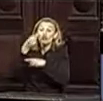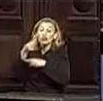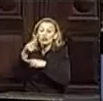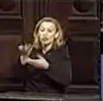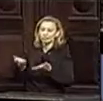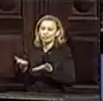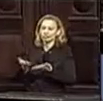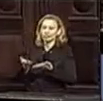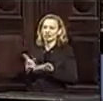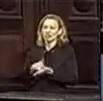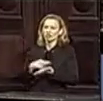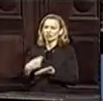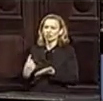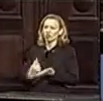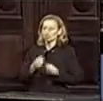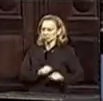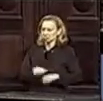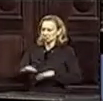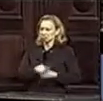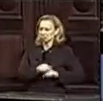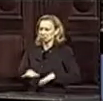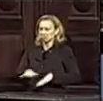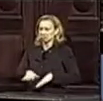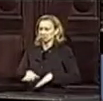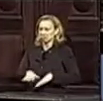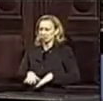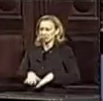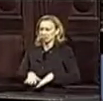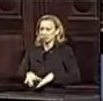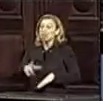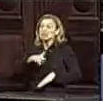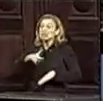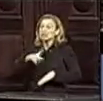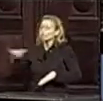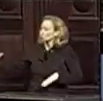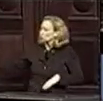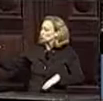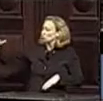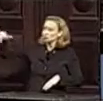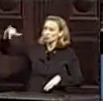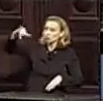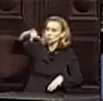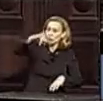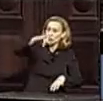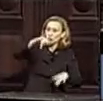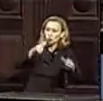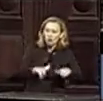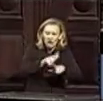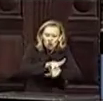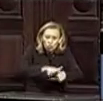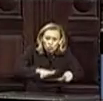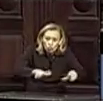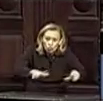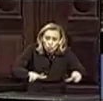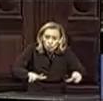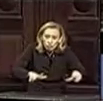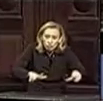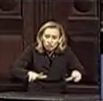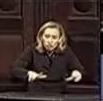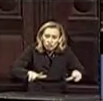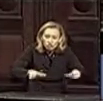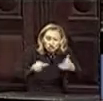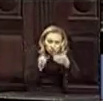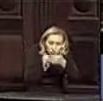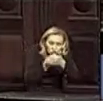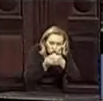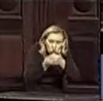nossa força aérea, que nós temos de aeroportos clandestinos no Brasil, o número